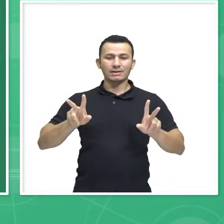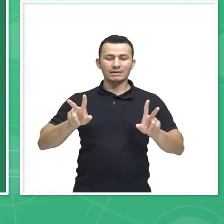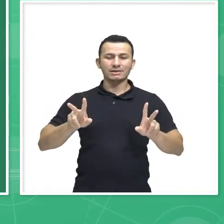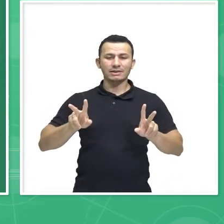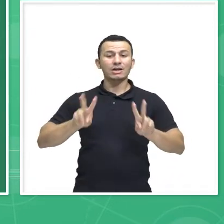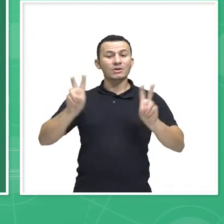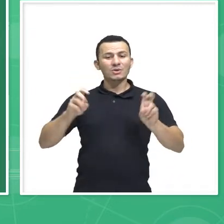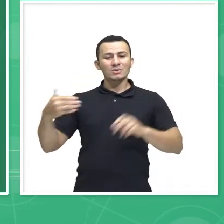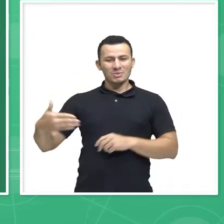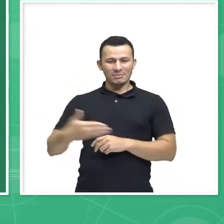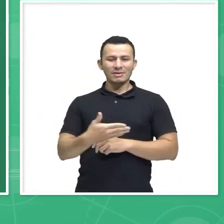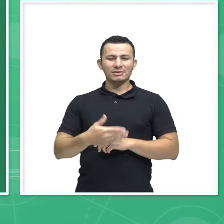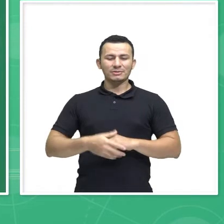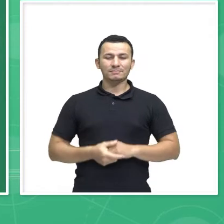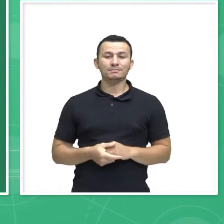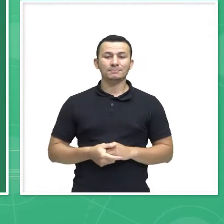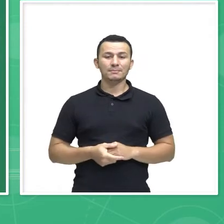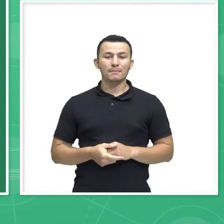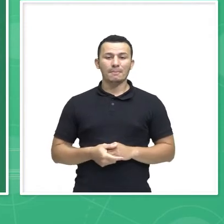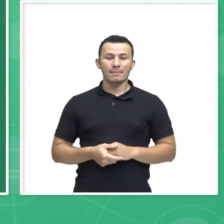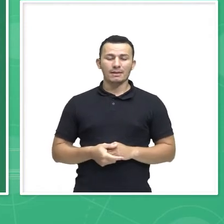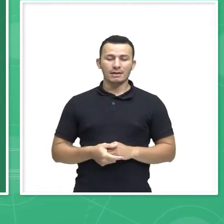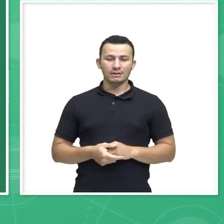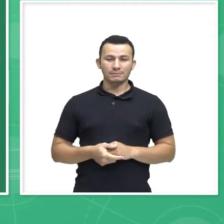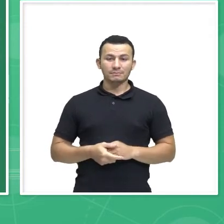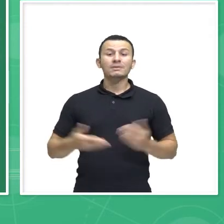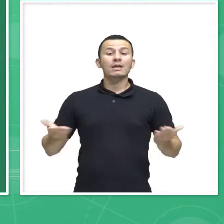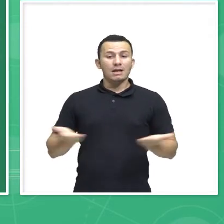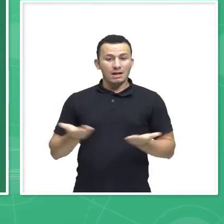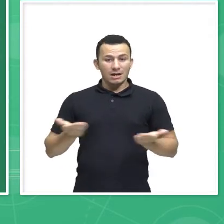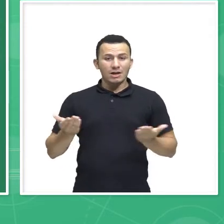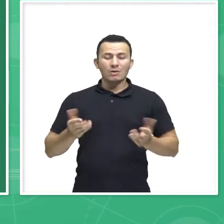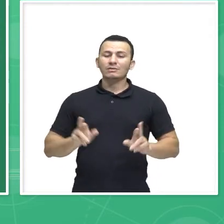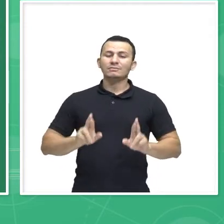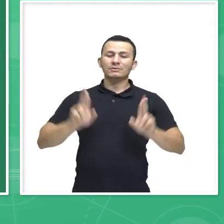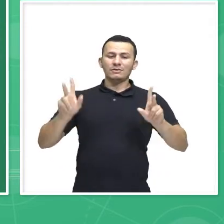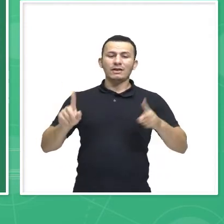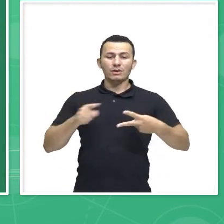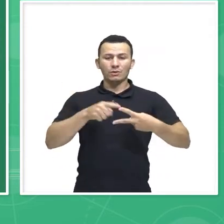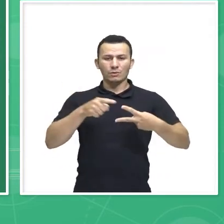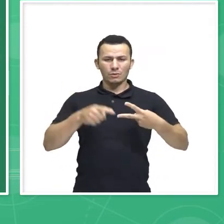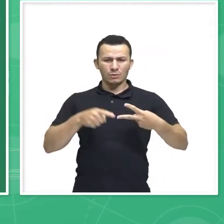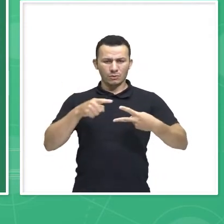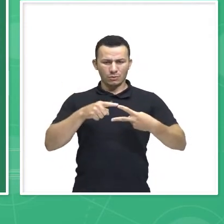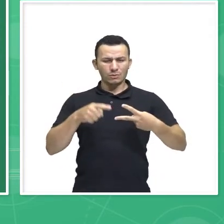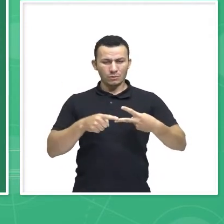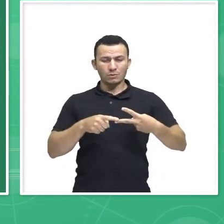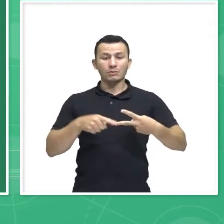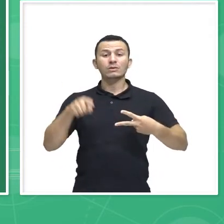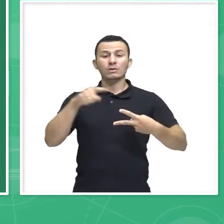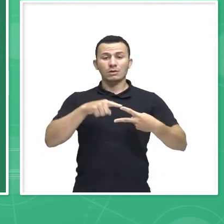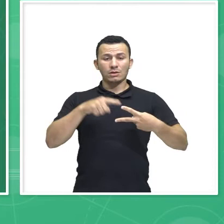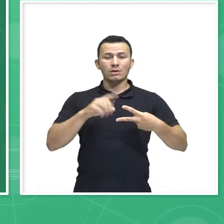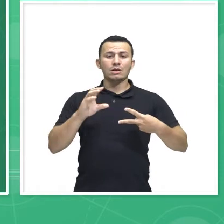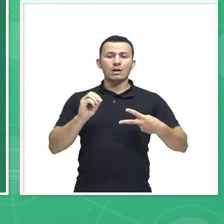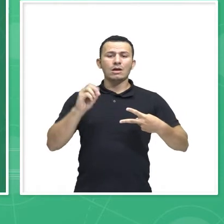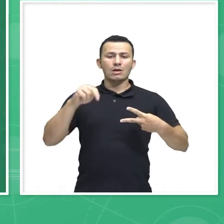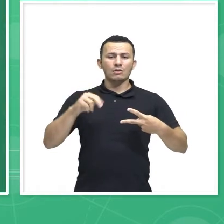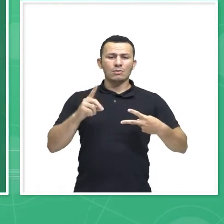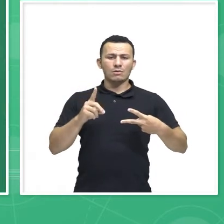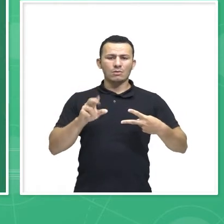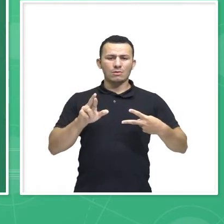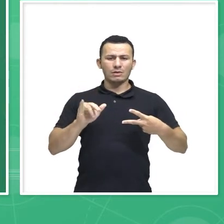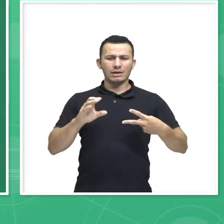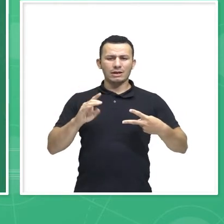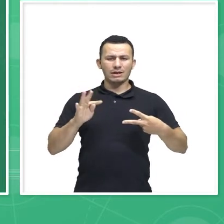nesses peixes Por exemplo agora a gente vai ter ali diferenças ali ó state dizer condrictes condrictes não é como o